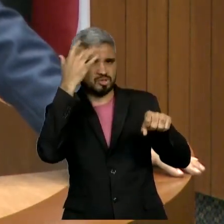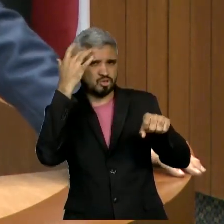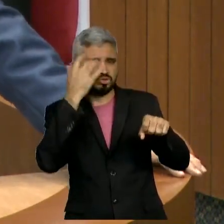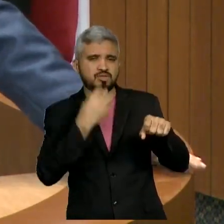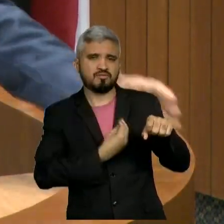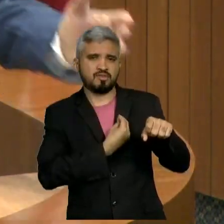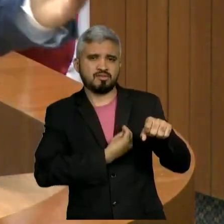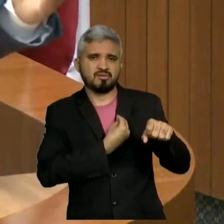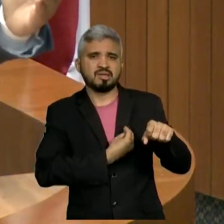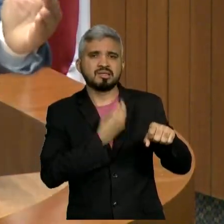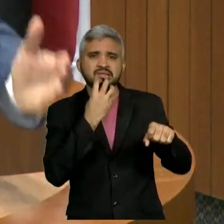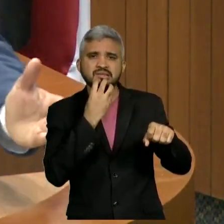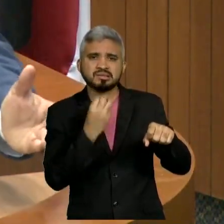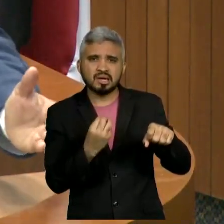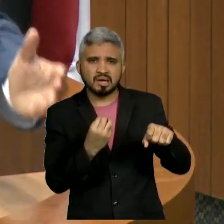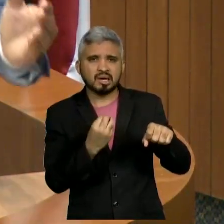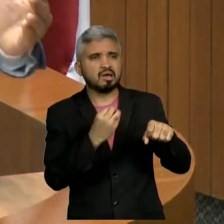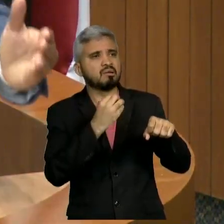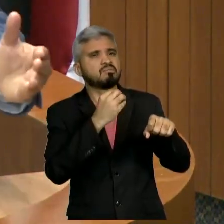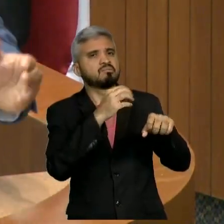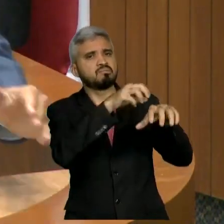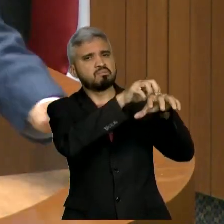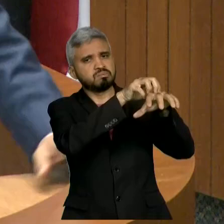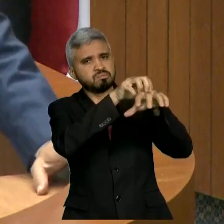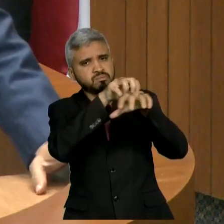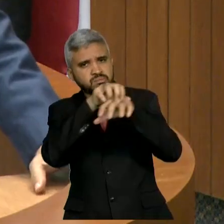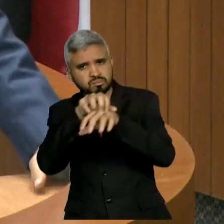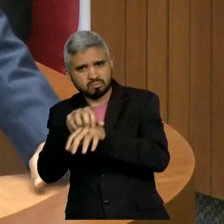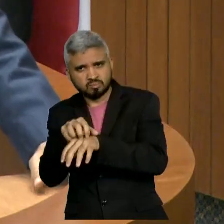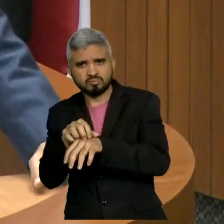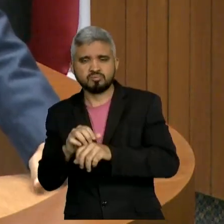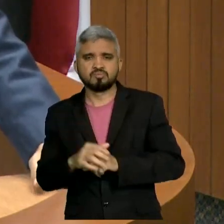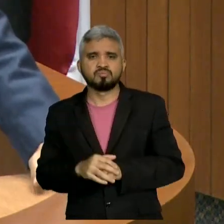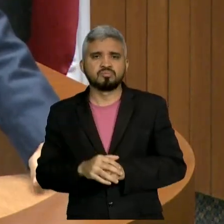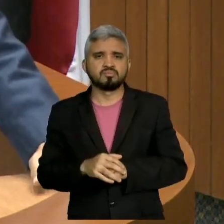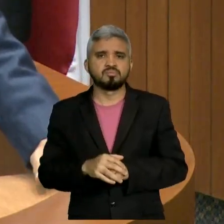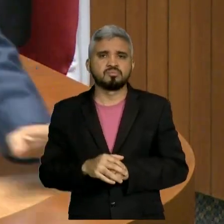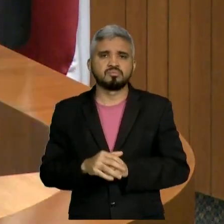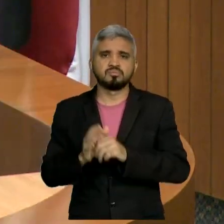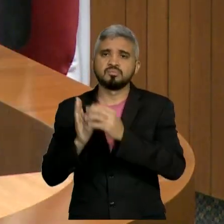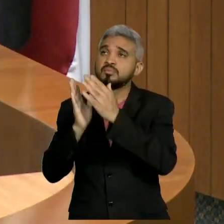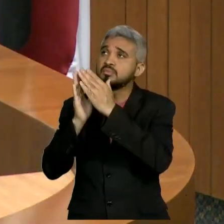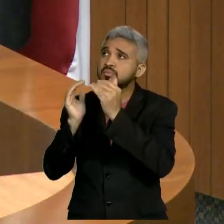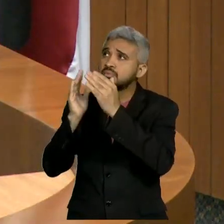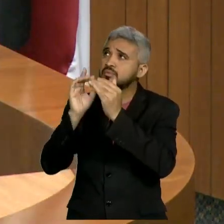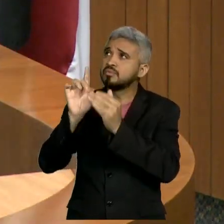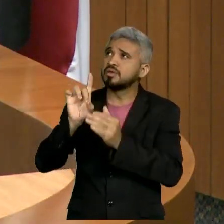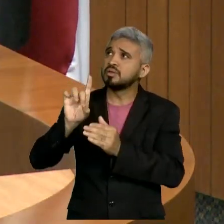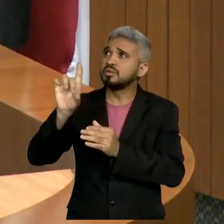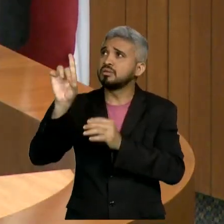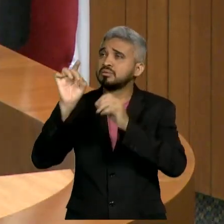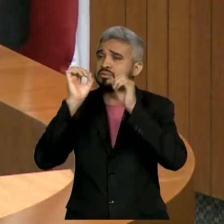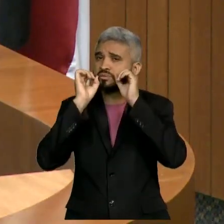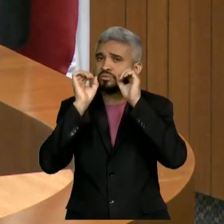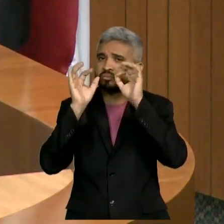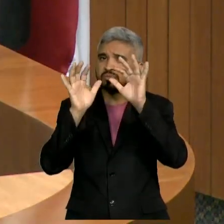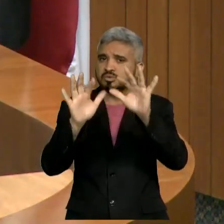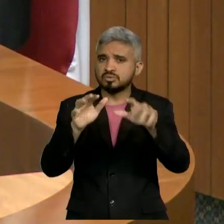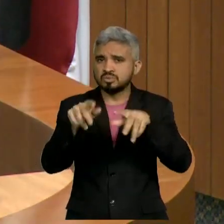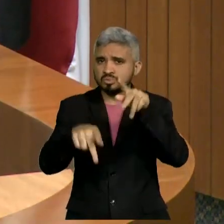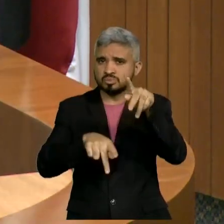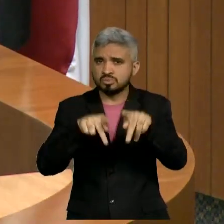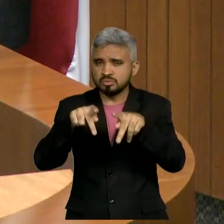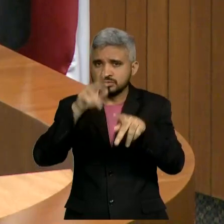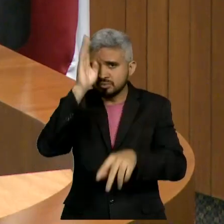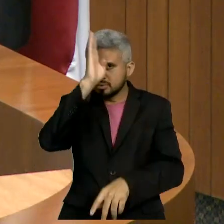Israel. Peço a Deus que ilumine o povo brasileiro, né, e, acima de tudo, as autoridades que estão no